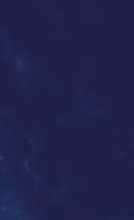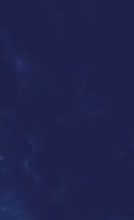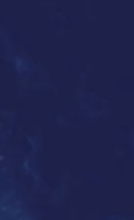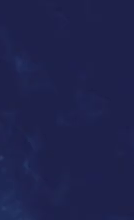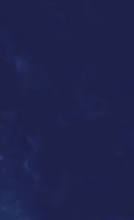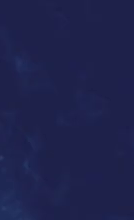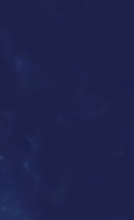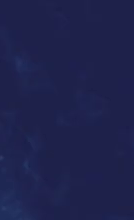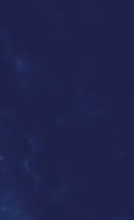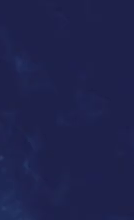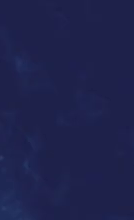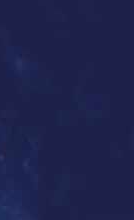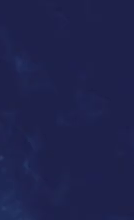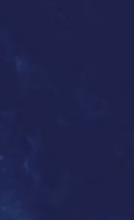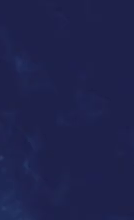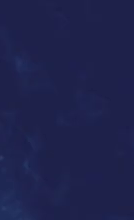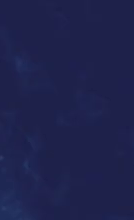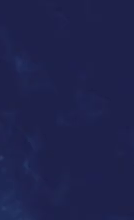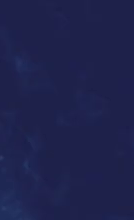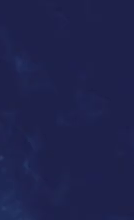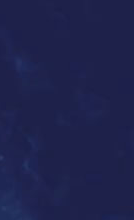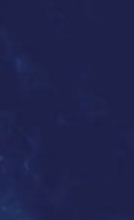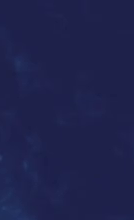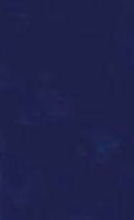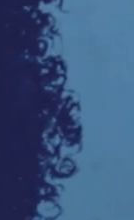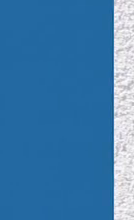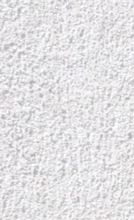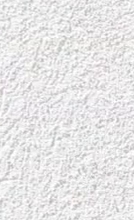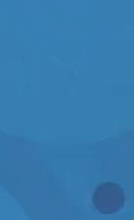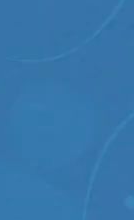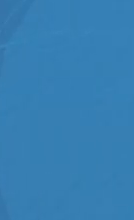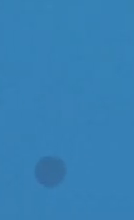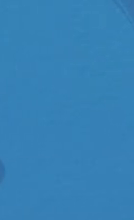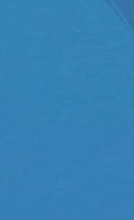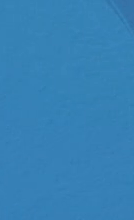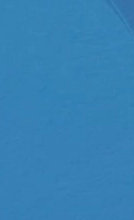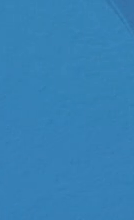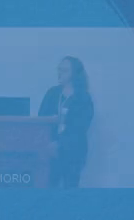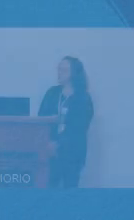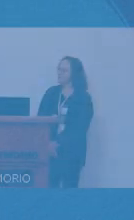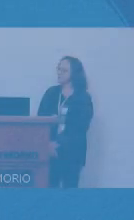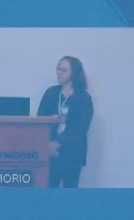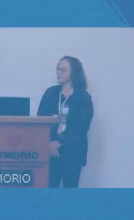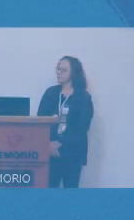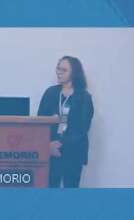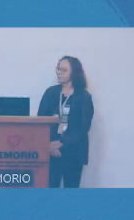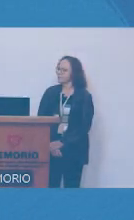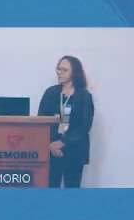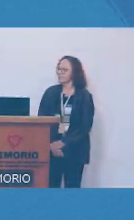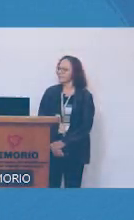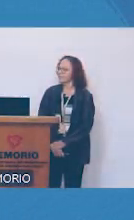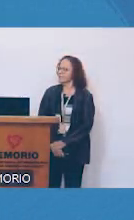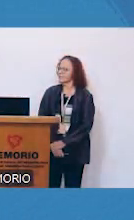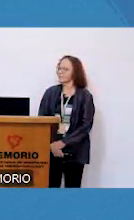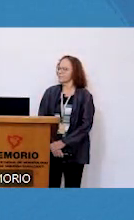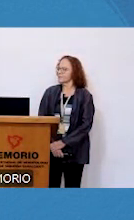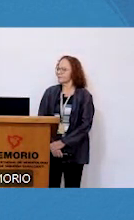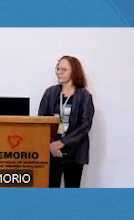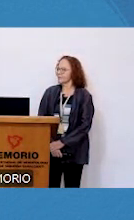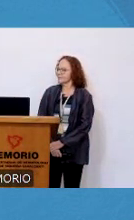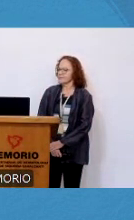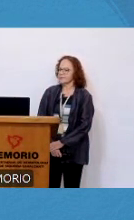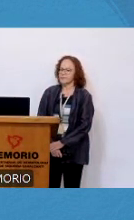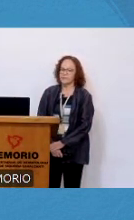fórum, né? Assim, nós somos do Fórum de CEPs da Fiocruz, que começou lá em 2011 e que muito